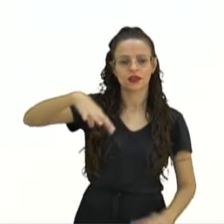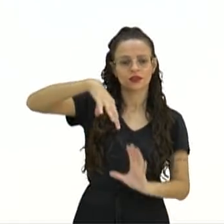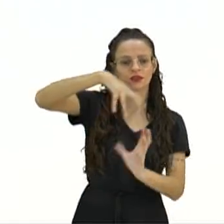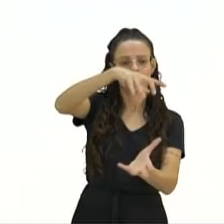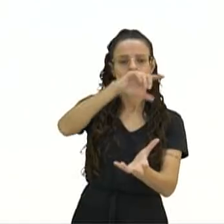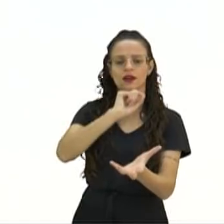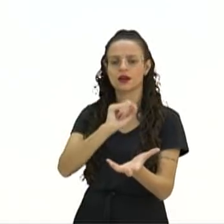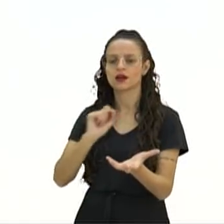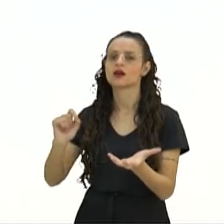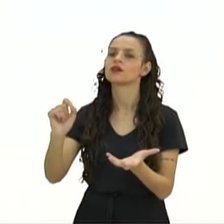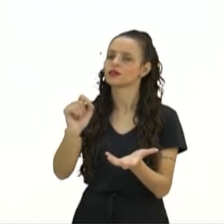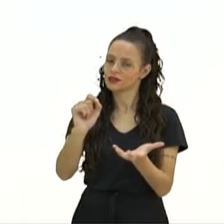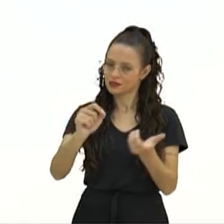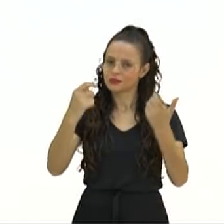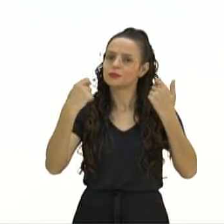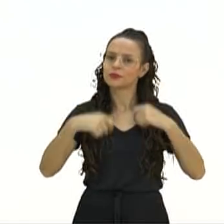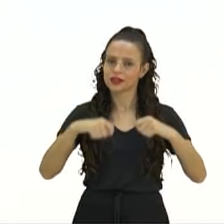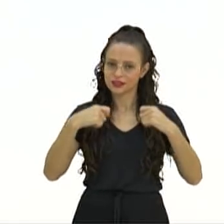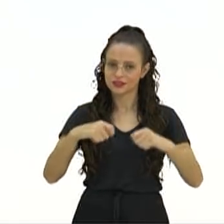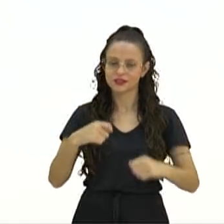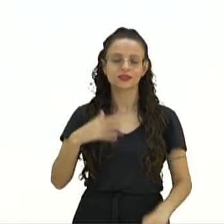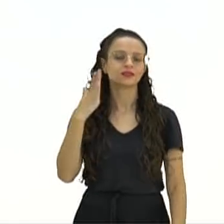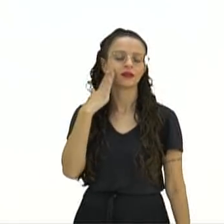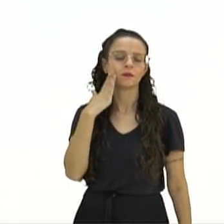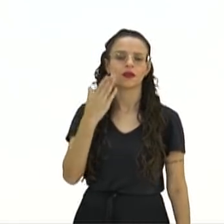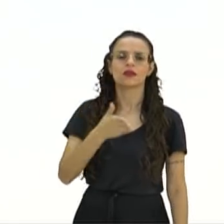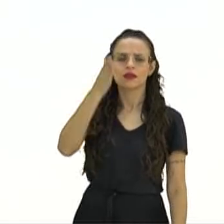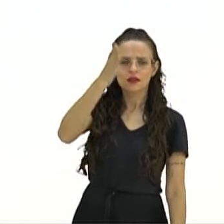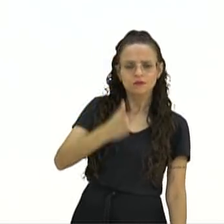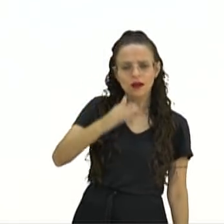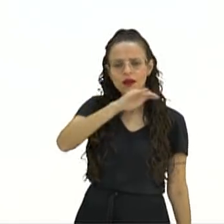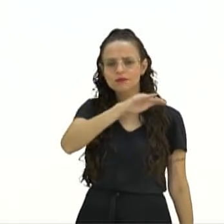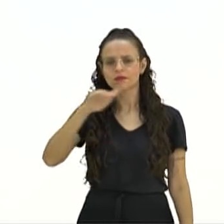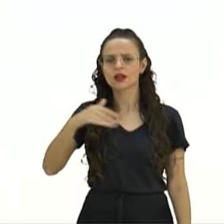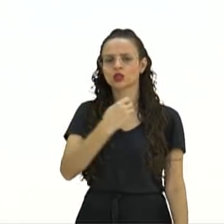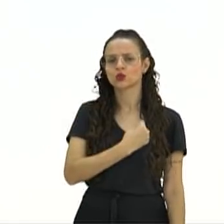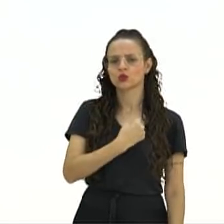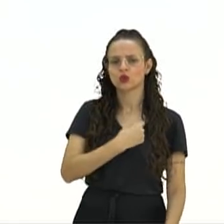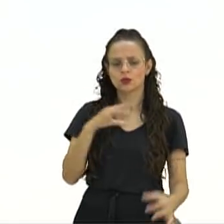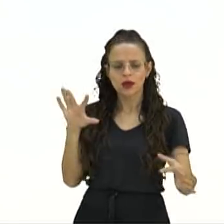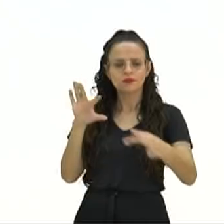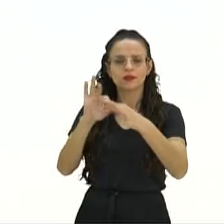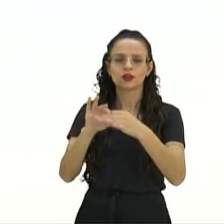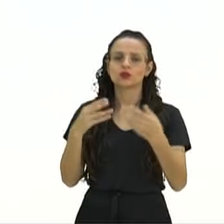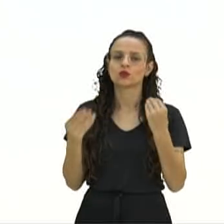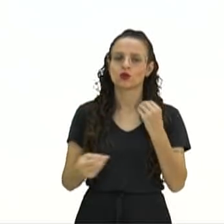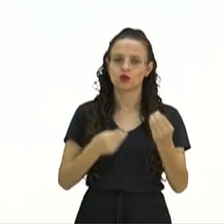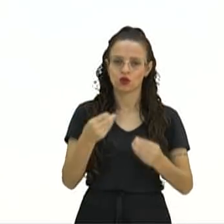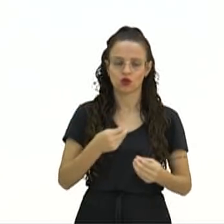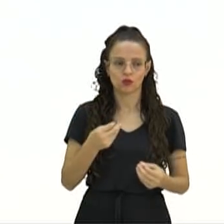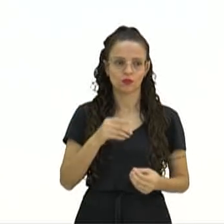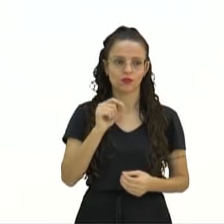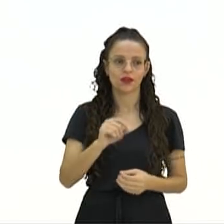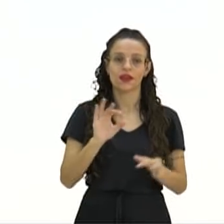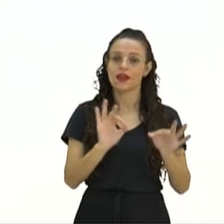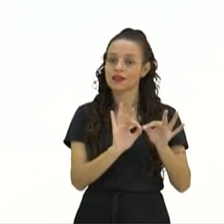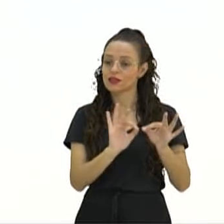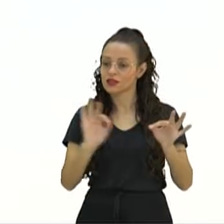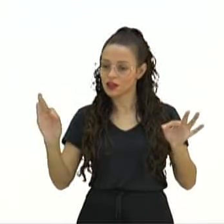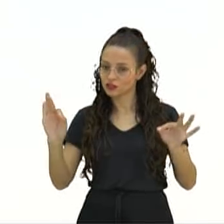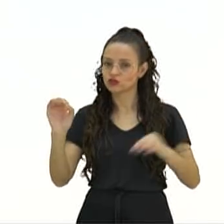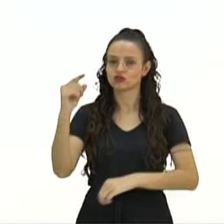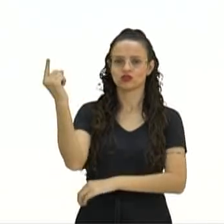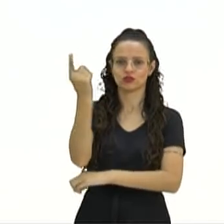eu preciso ter ali uma coordenada geográfica, e que são definidas a partir dos valores da longitude e